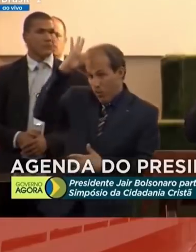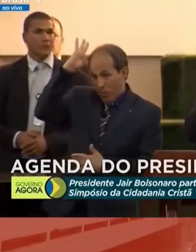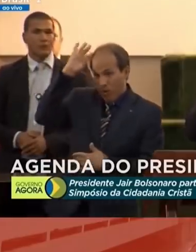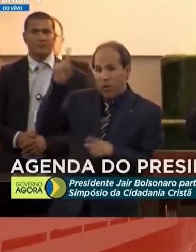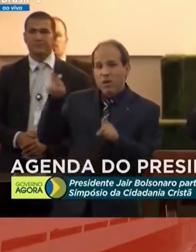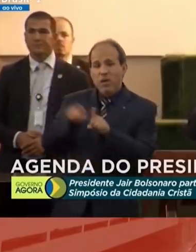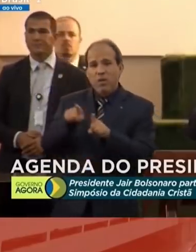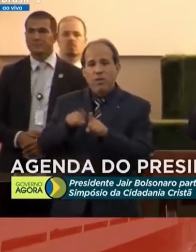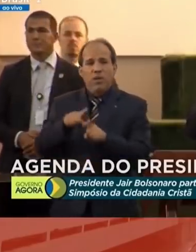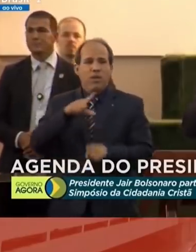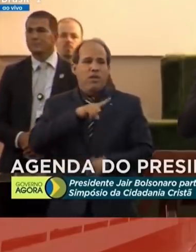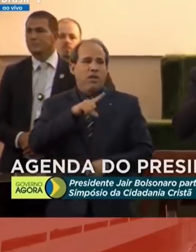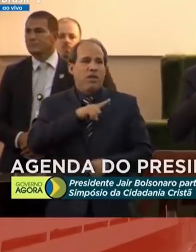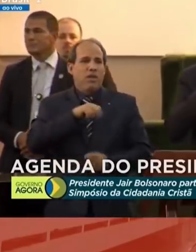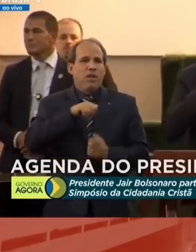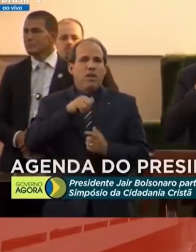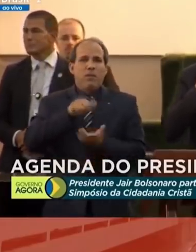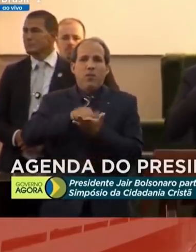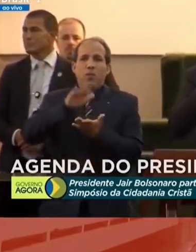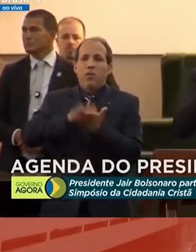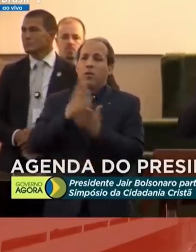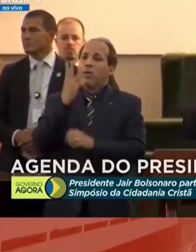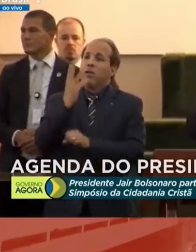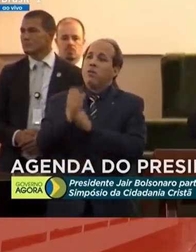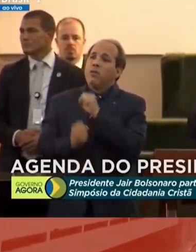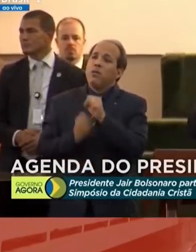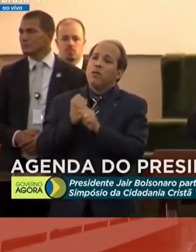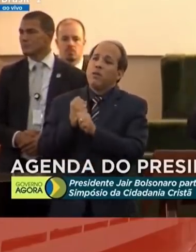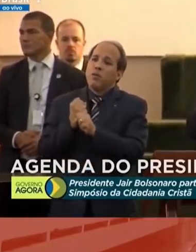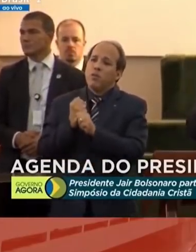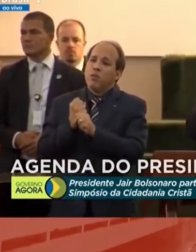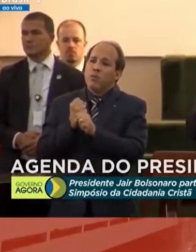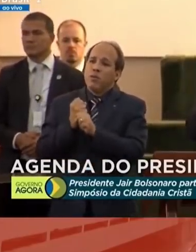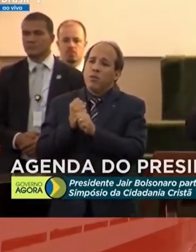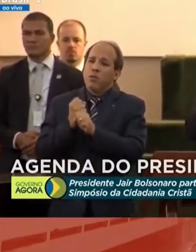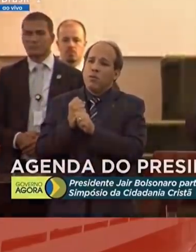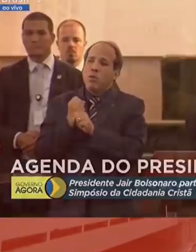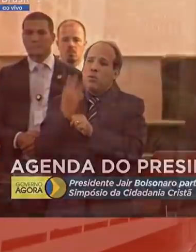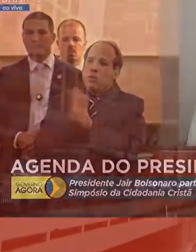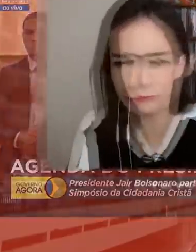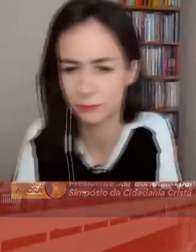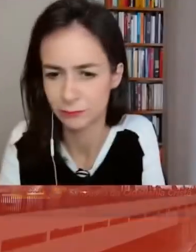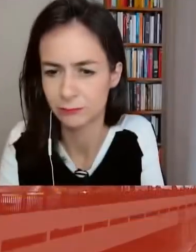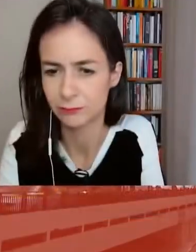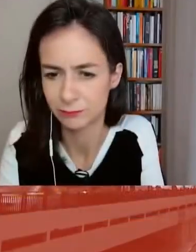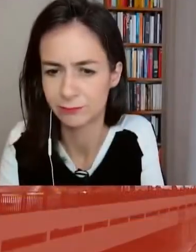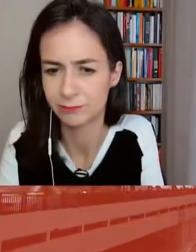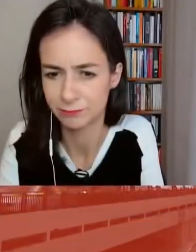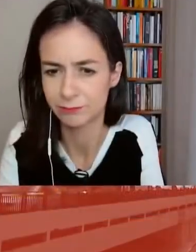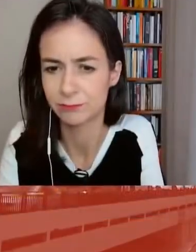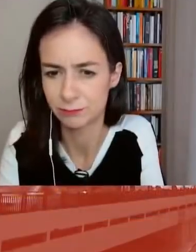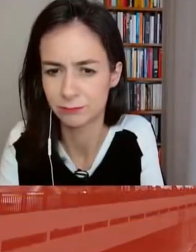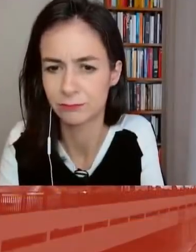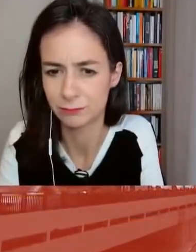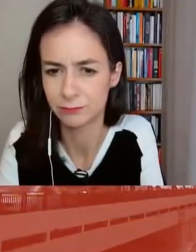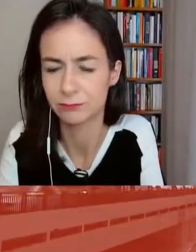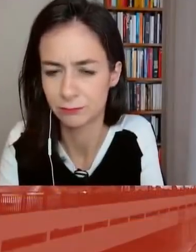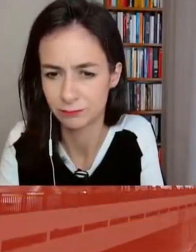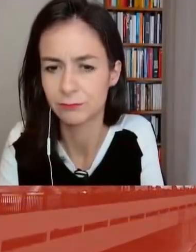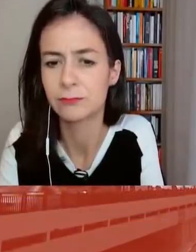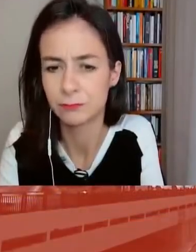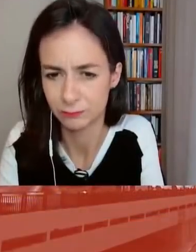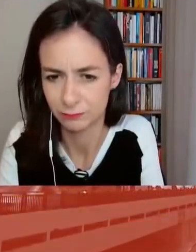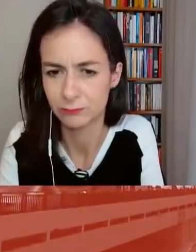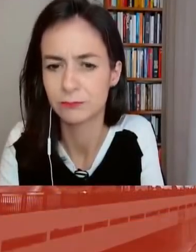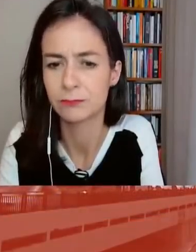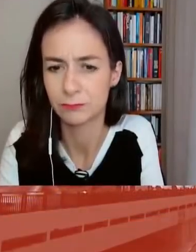Então, era esse o alerta que nós fazíamos, para prestar atenção, para cuidar, porque o nosso grande objetivo sempre foi cuidar.